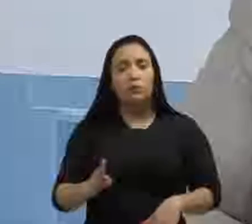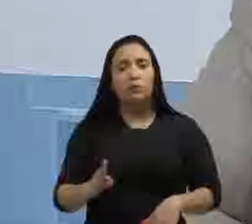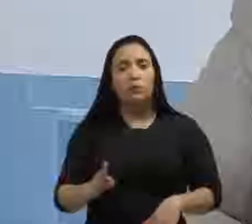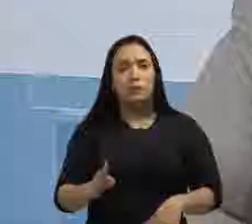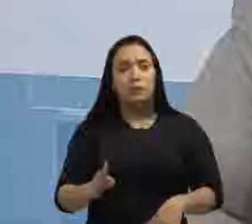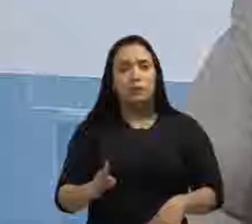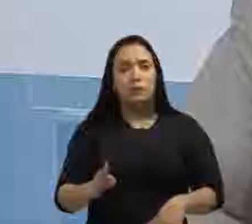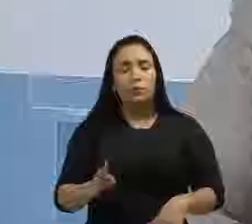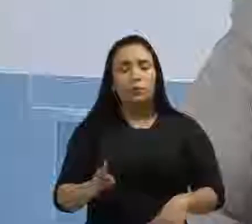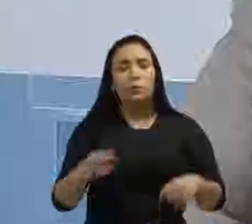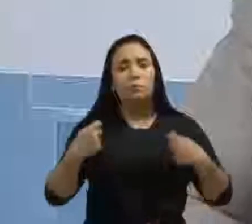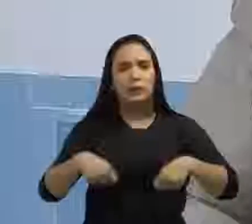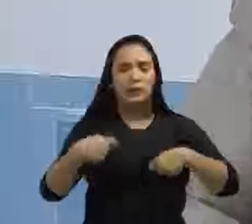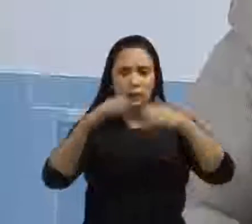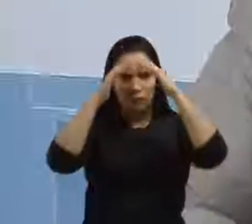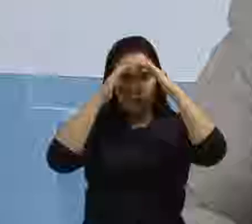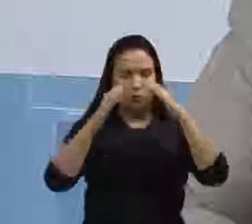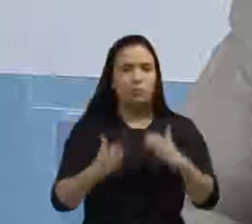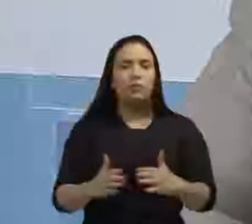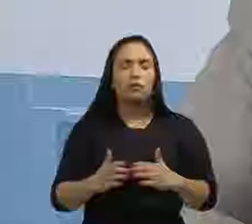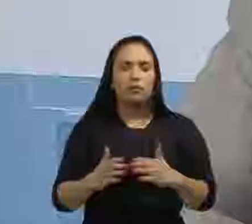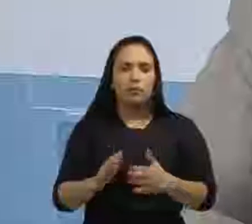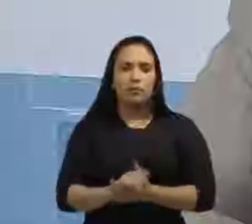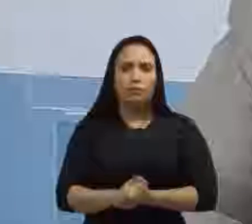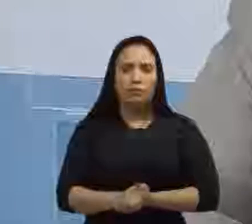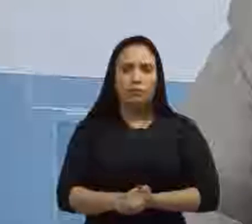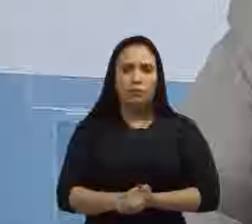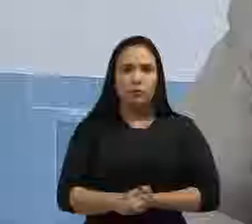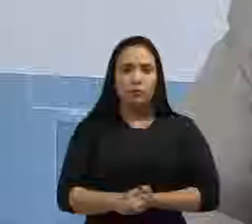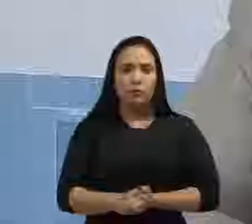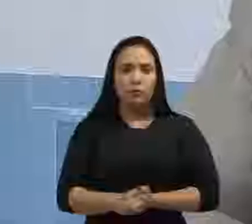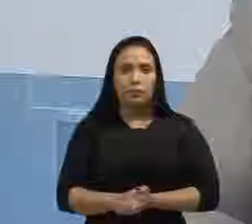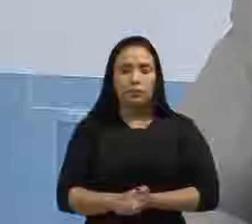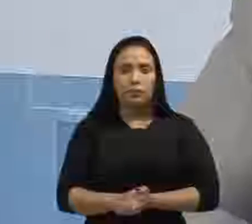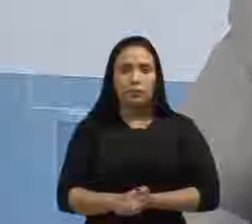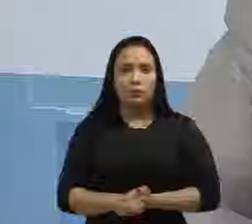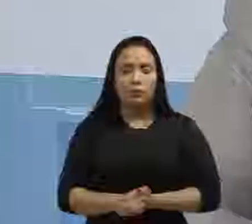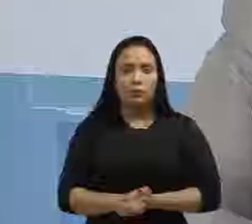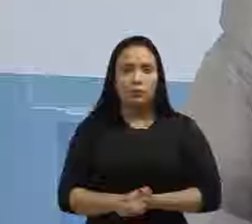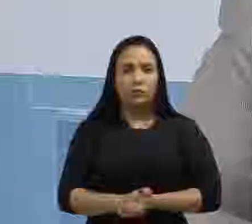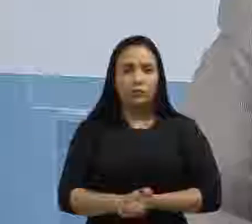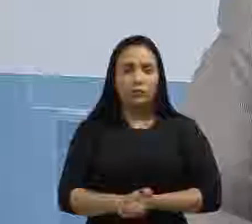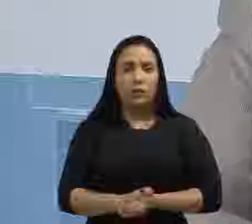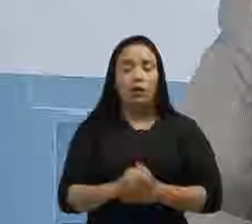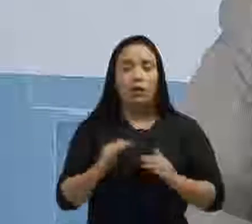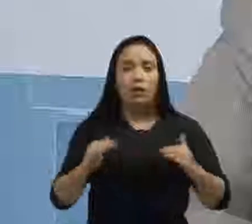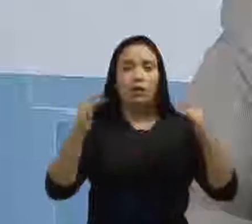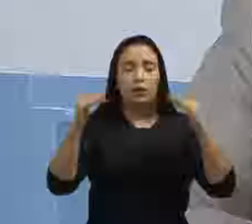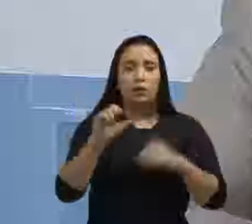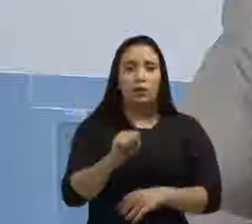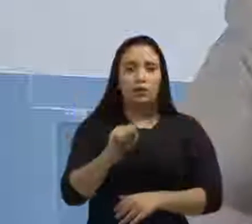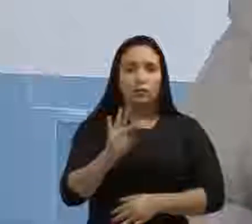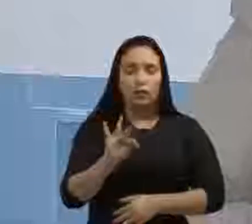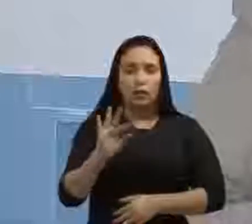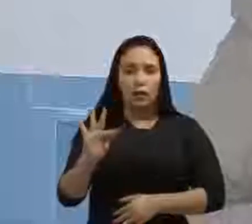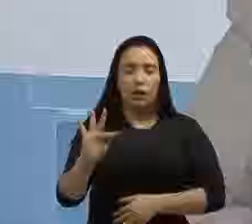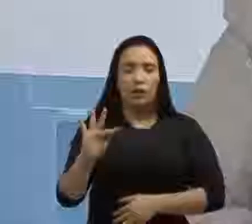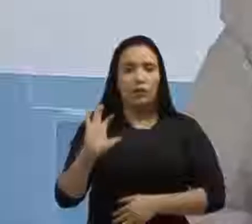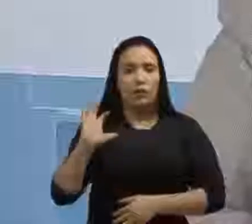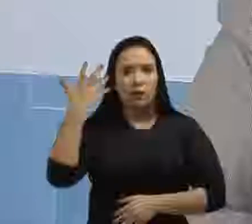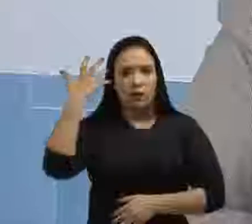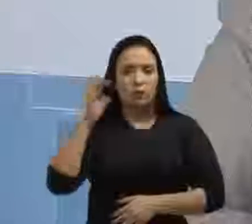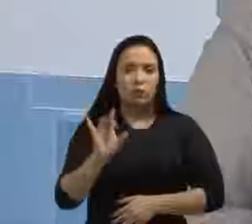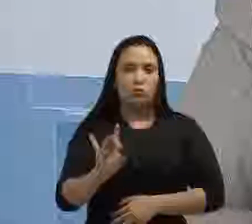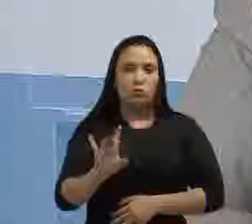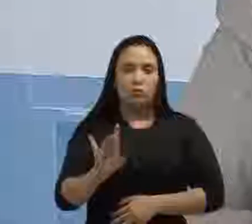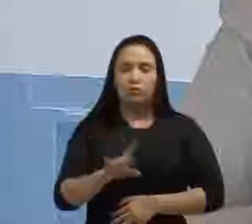precisam ser respeitadas, em primeiro ponto. Em que um próprio ministro do Supremo Tribunal Federal deve dizer, rapaz, eu não vou tomar essa decisão